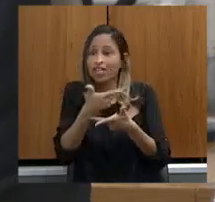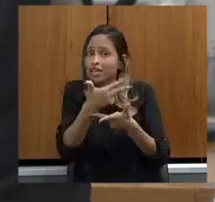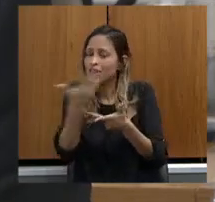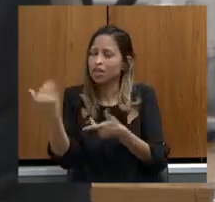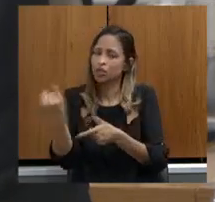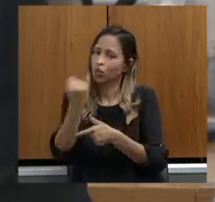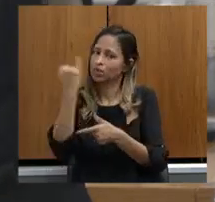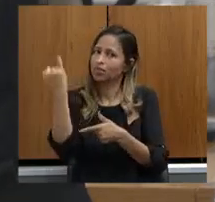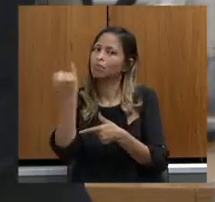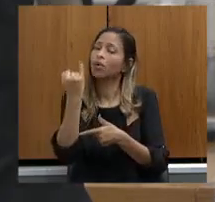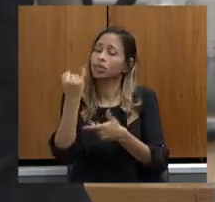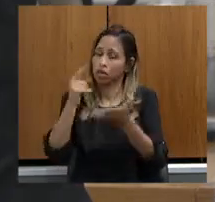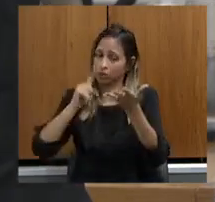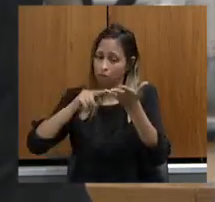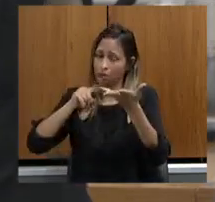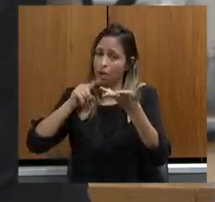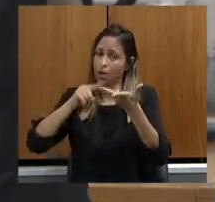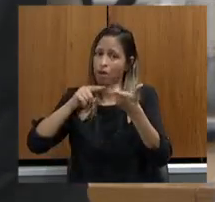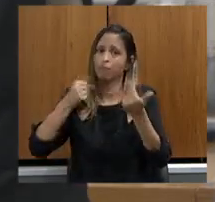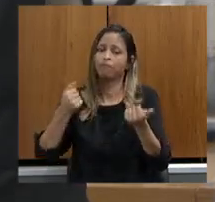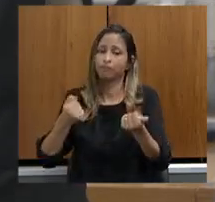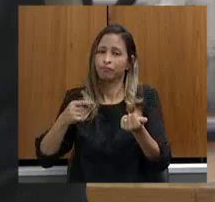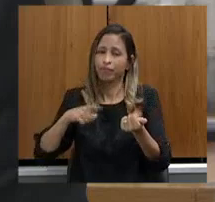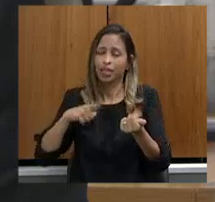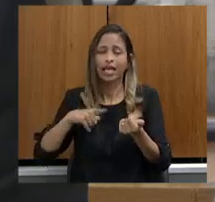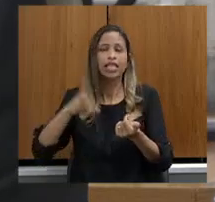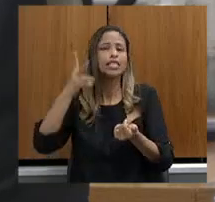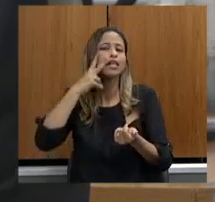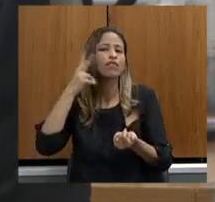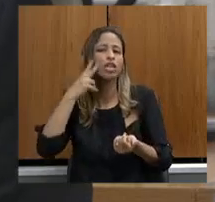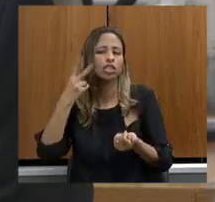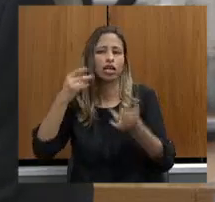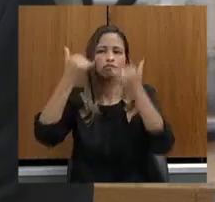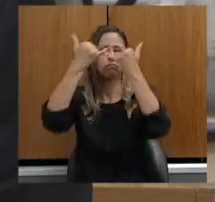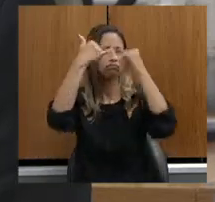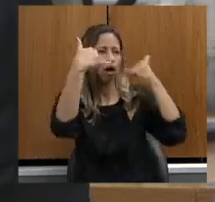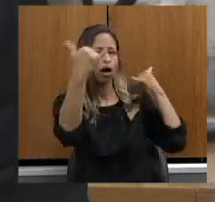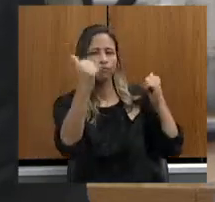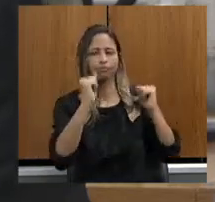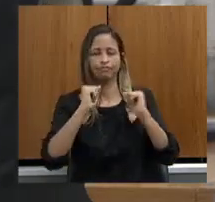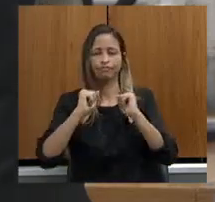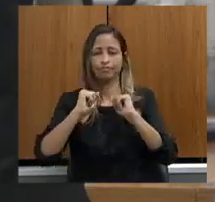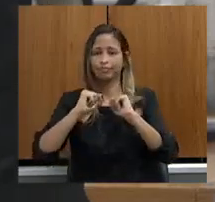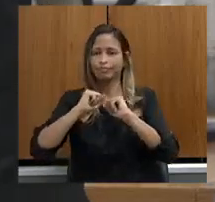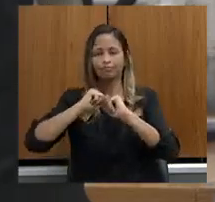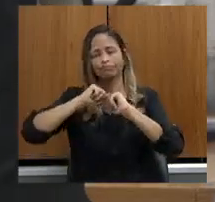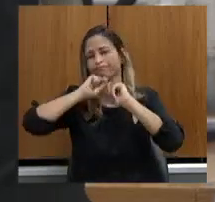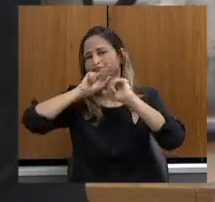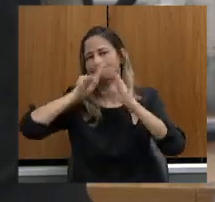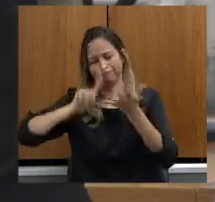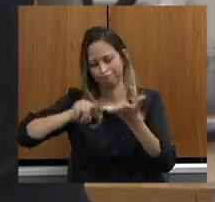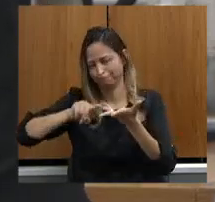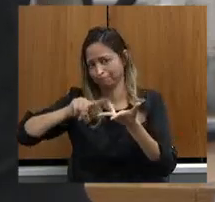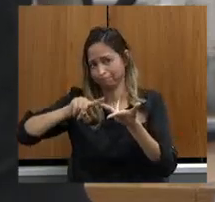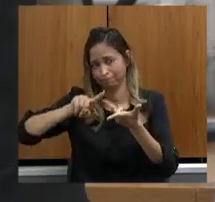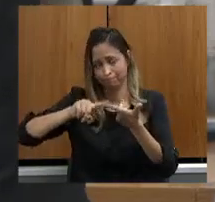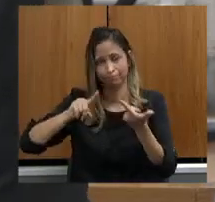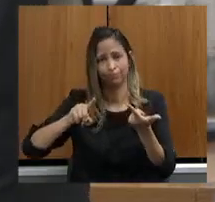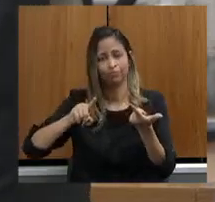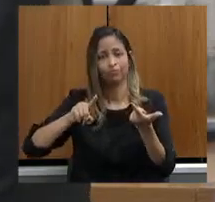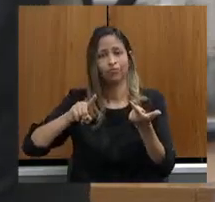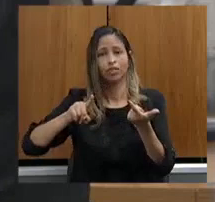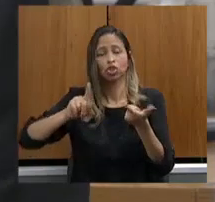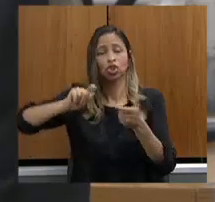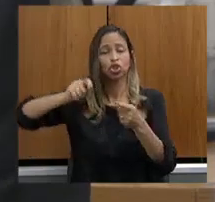importantes cito aqui o setor cervejeiro sítio setor de energia renovável Enfim uma infinidade setor de